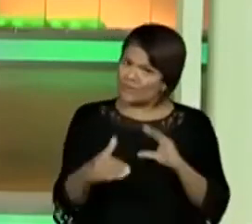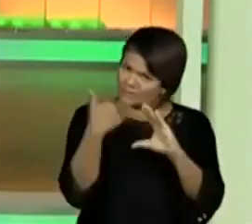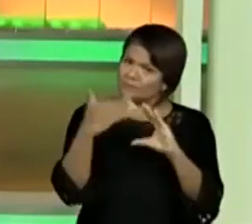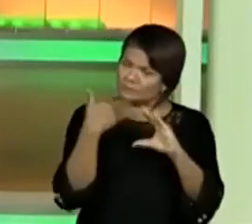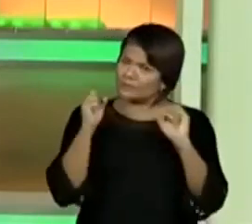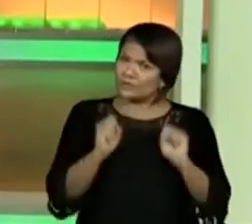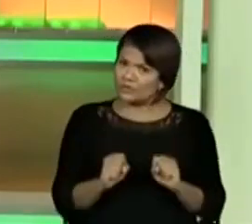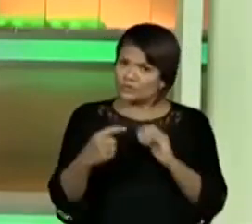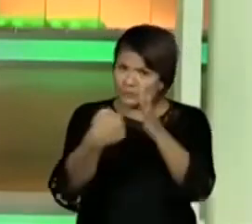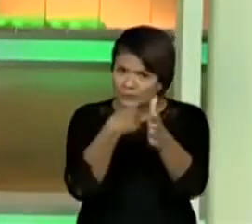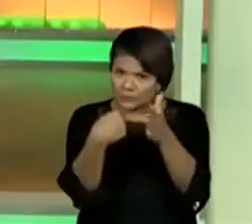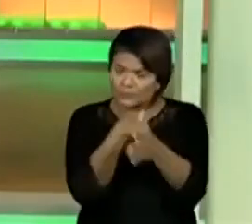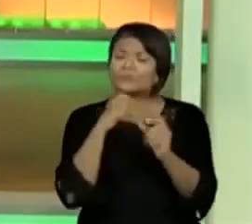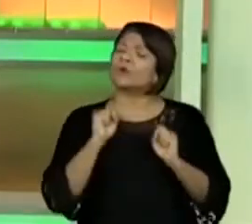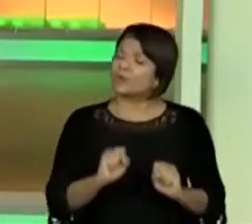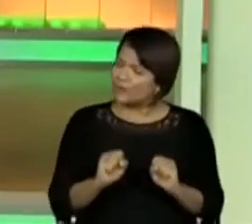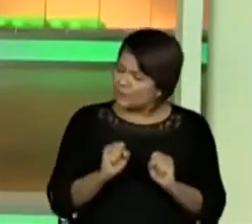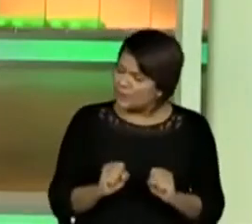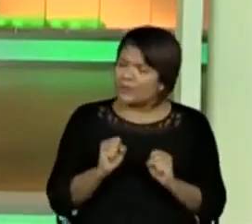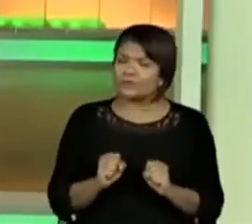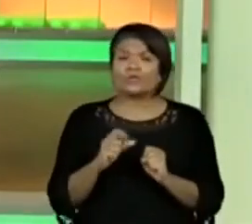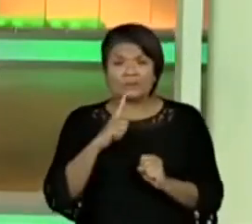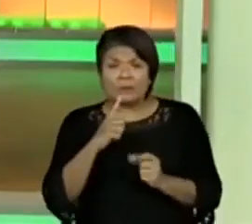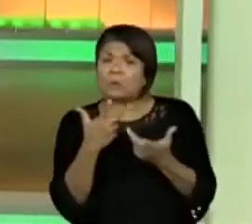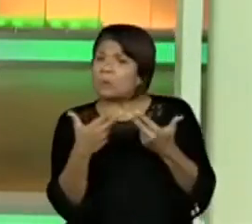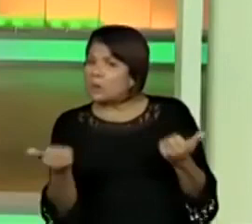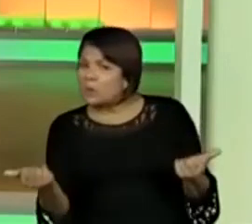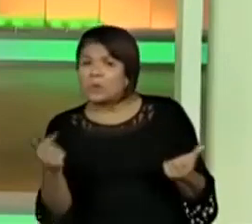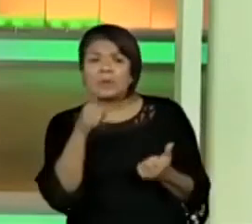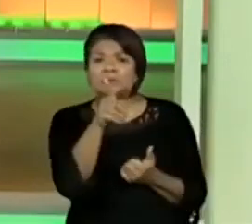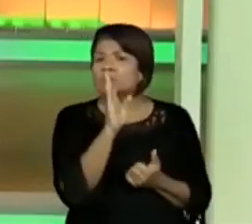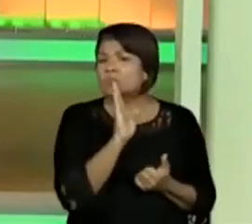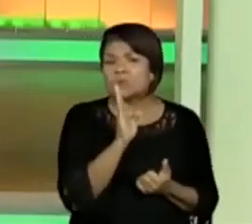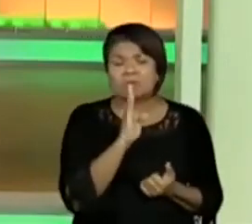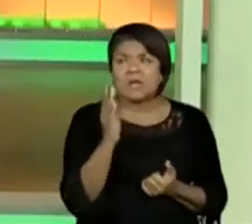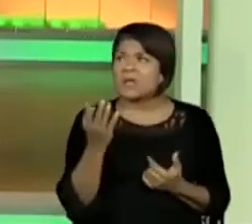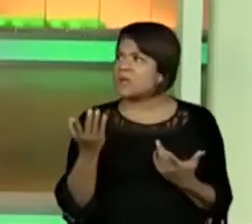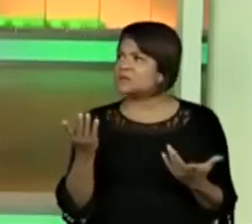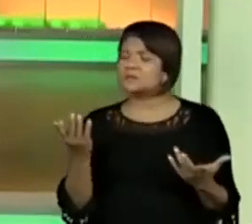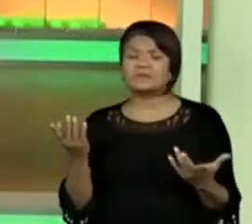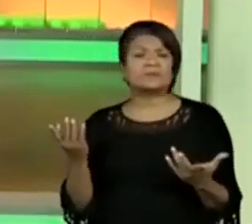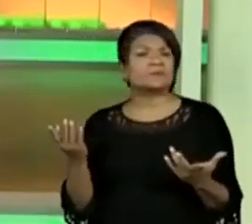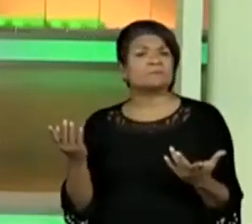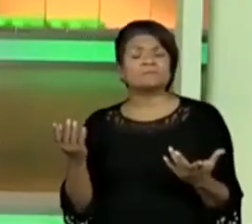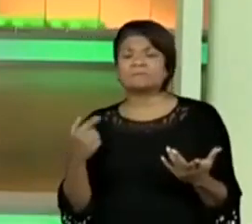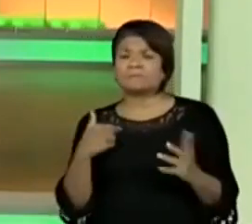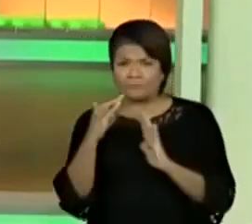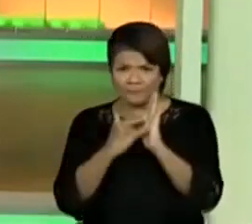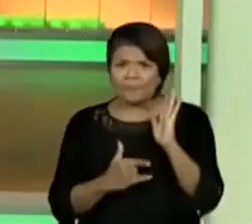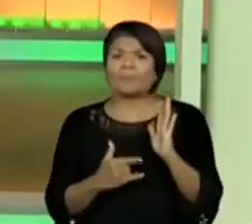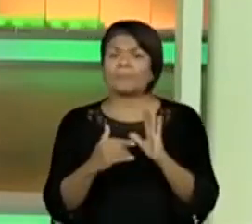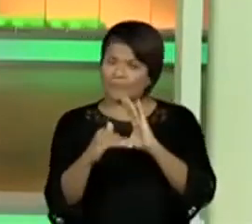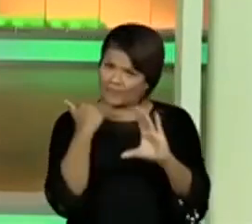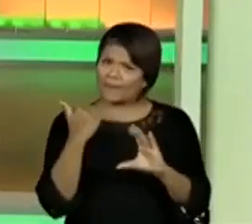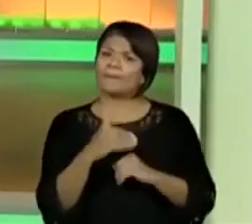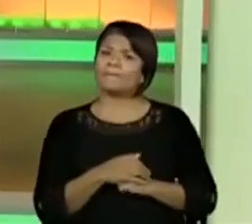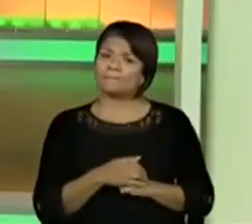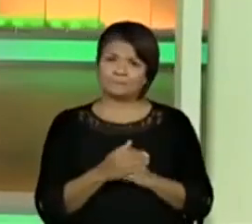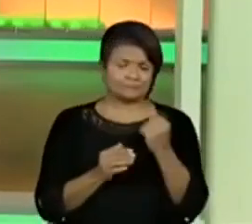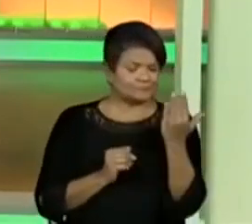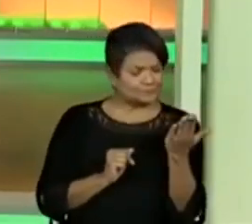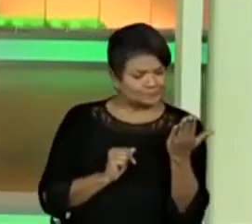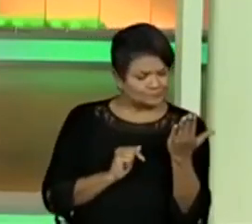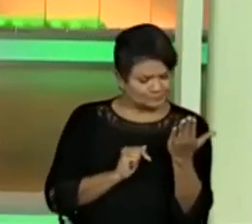isso. Tem alguma pergunta? Tem algo que vocês não conheciam do texto? Vamos ver.